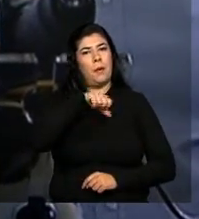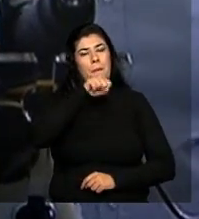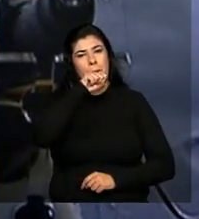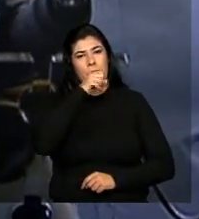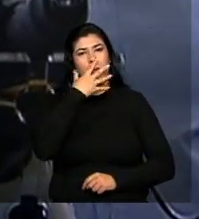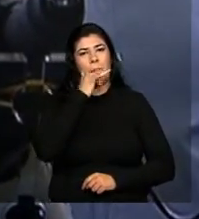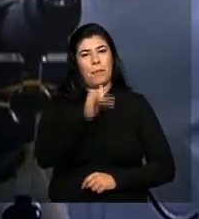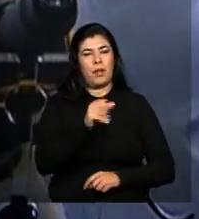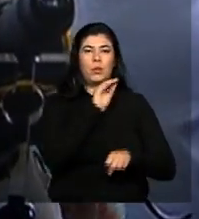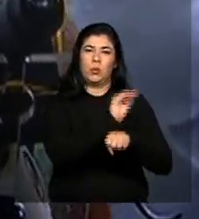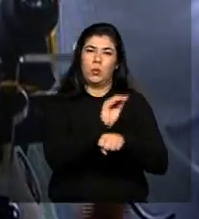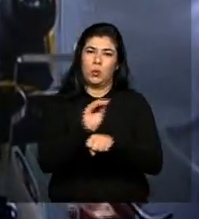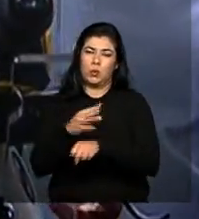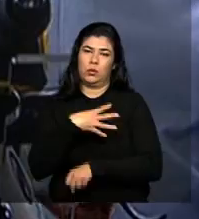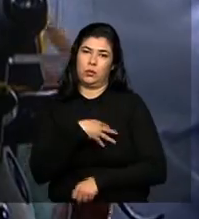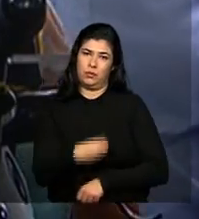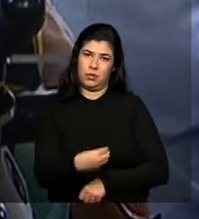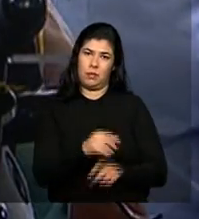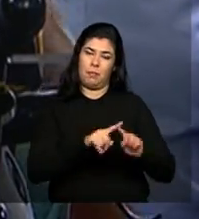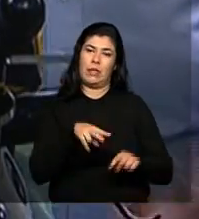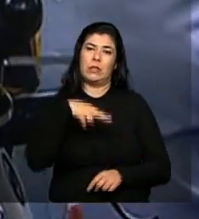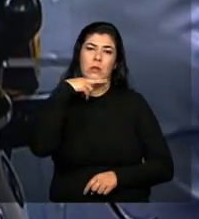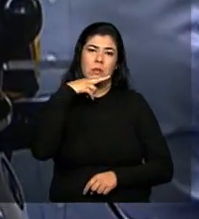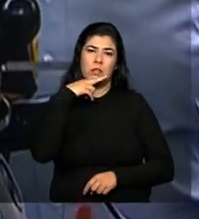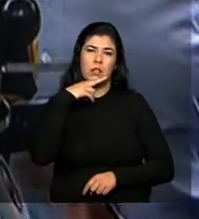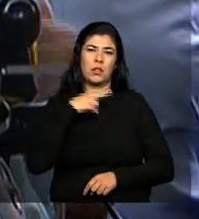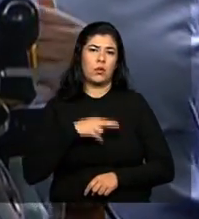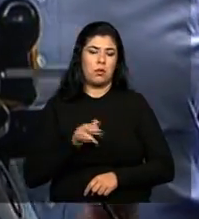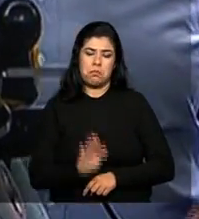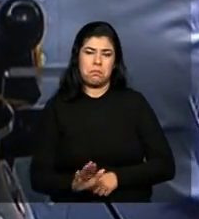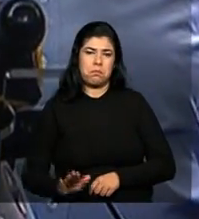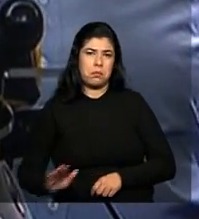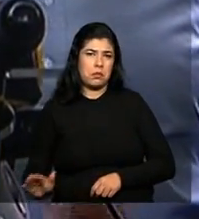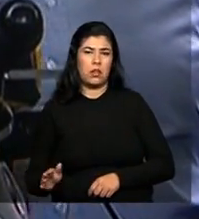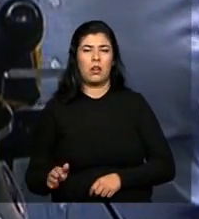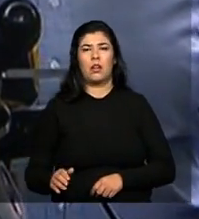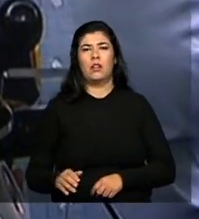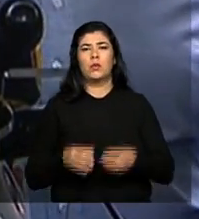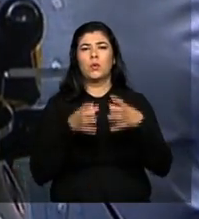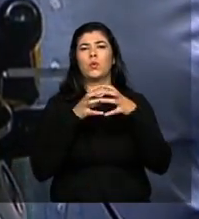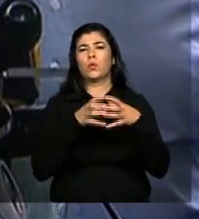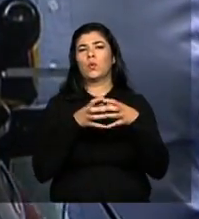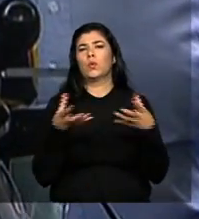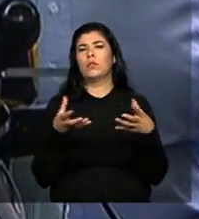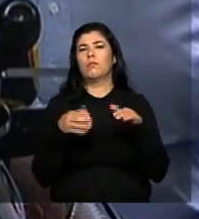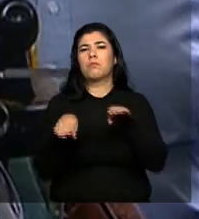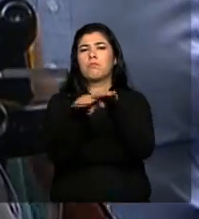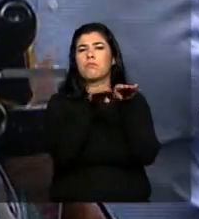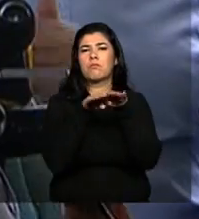pai e a mãe cuidam. Mas um neto, ou uma criança de classe média, uma criança de classe mais pobre